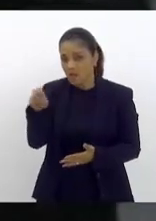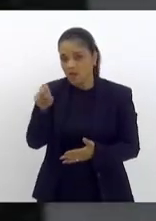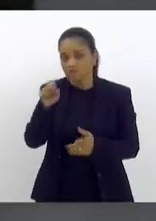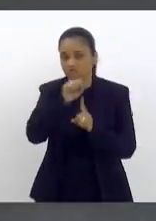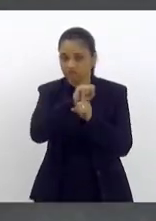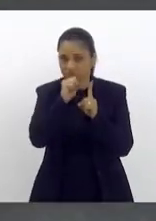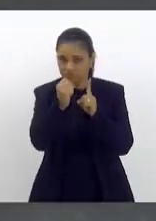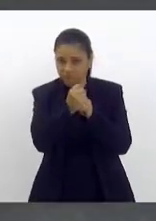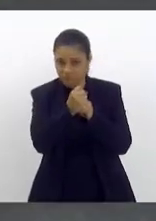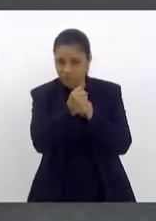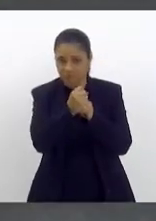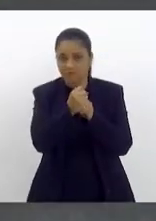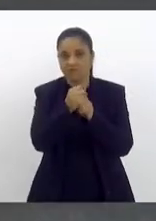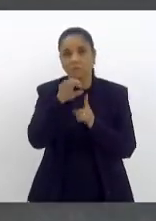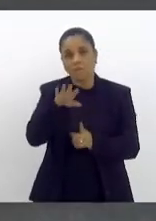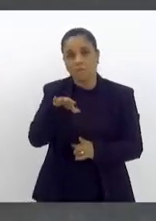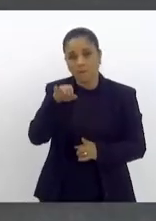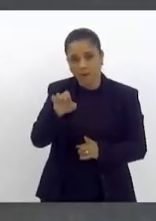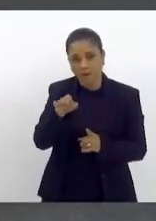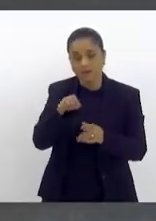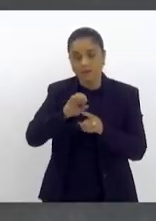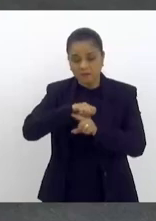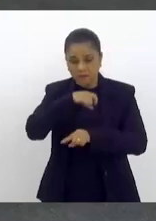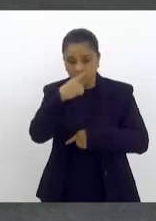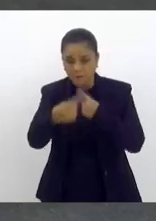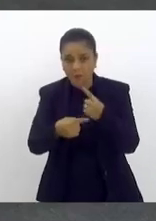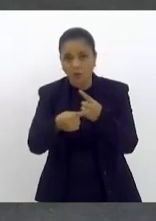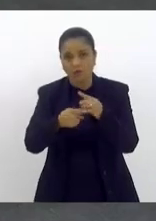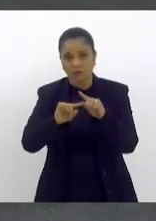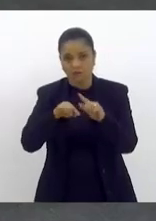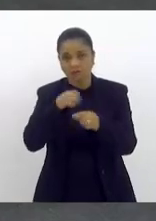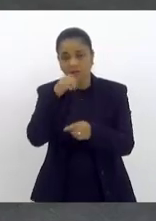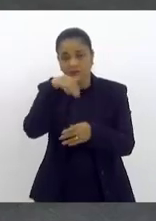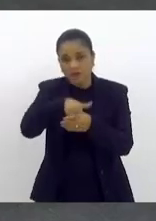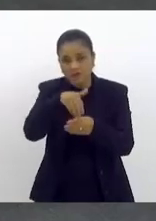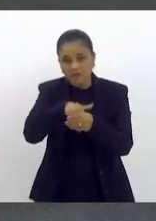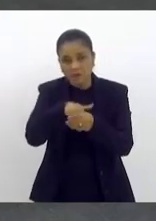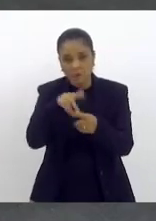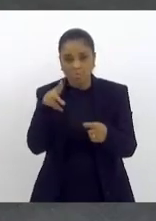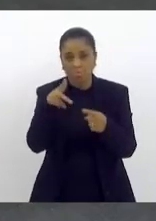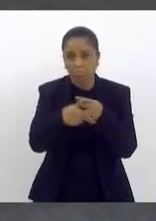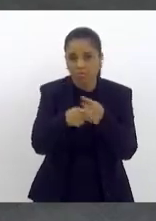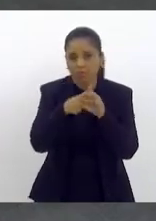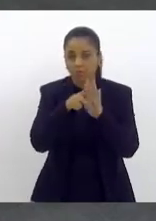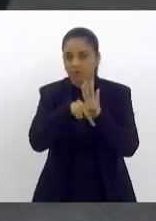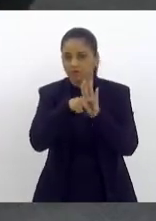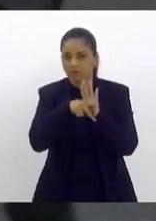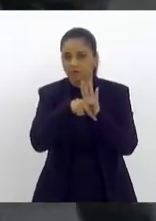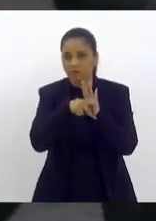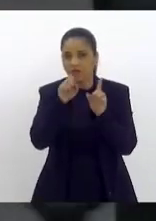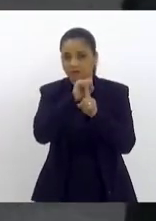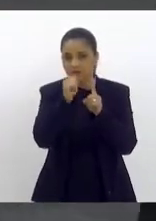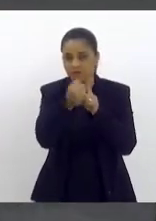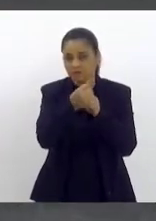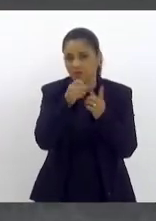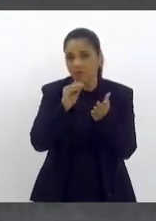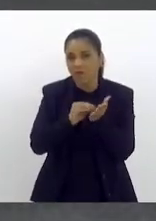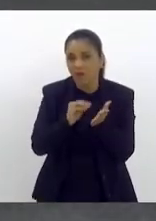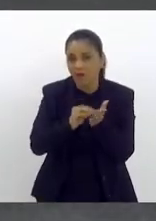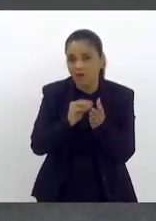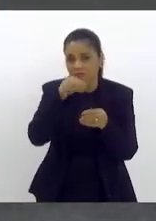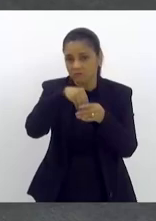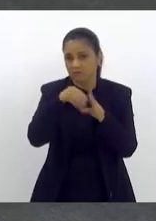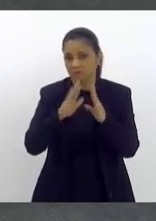mães. Esse ano, ano pós-eleição, o governo interrompeu o projeto. As assistentes sociais estão fazendo maior falta na escola.